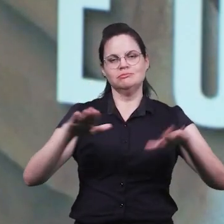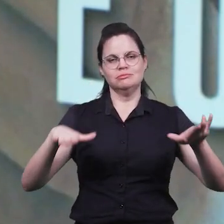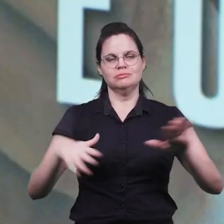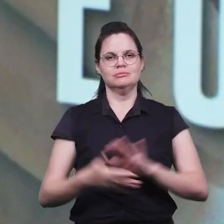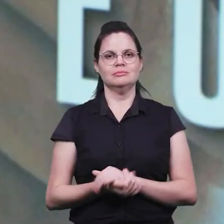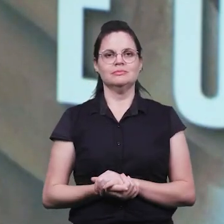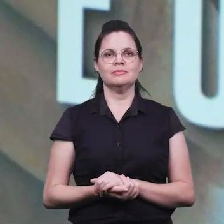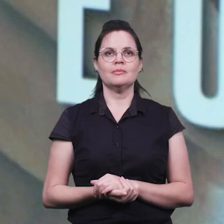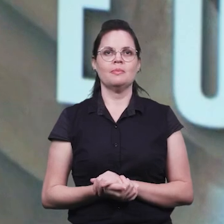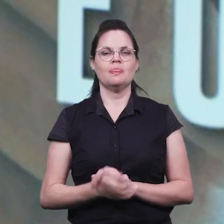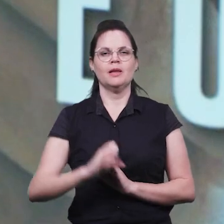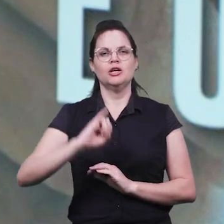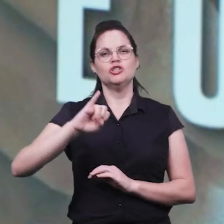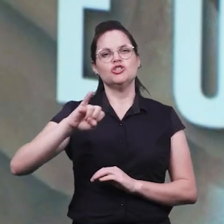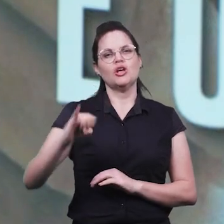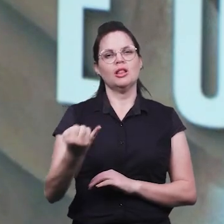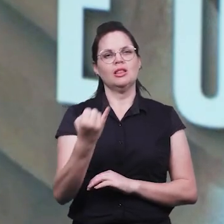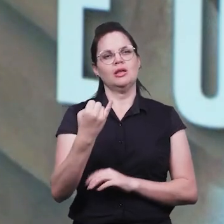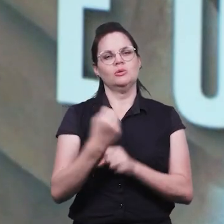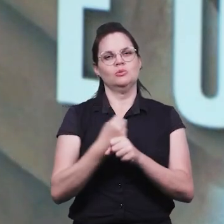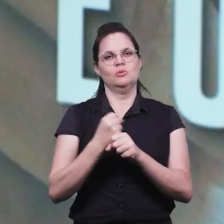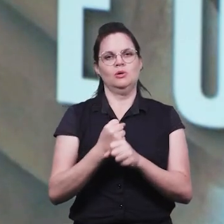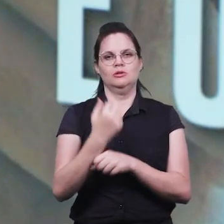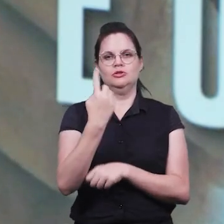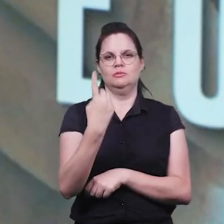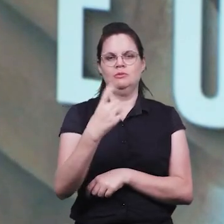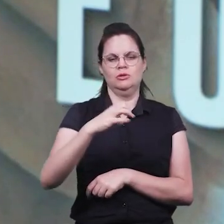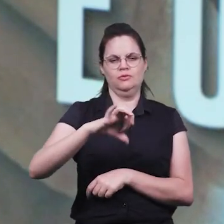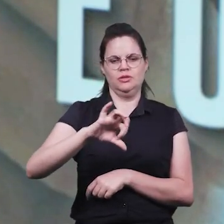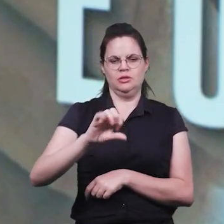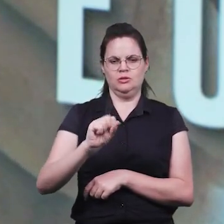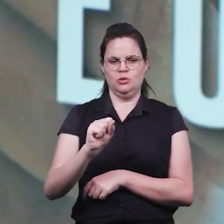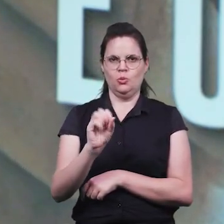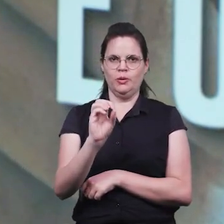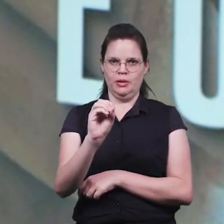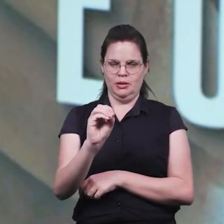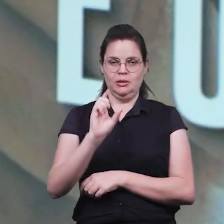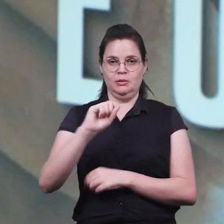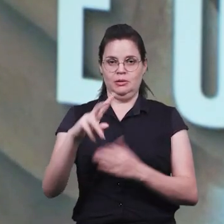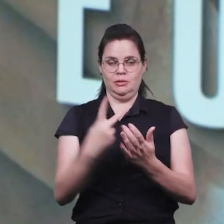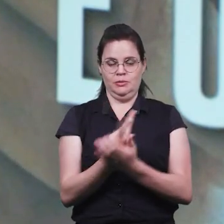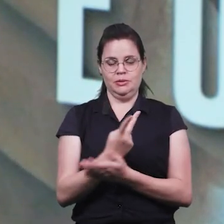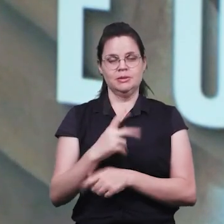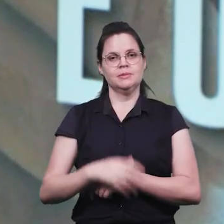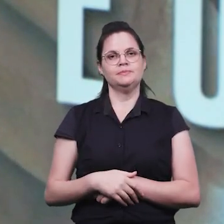Em janeiro de 1980, por revelação do Senhor,